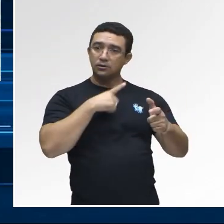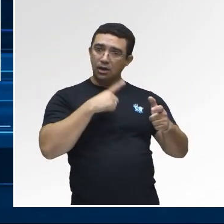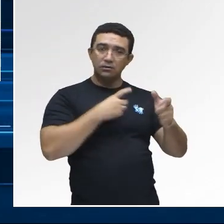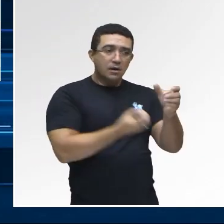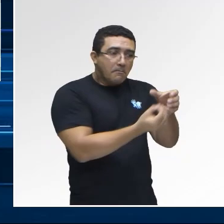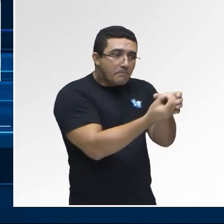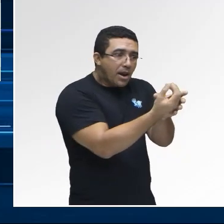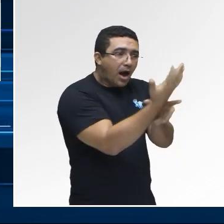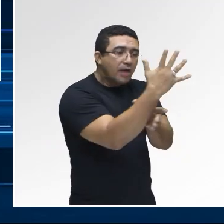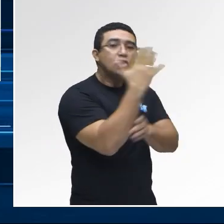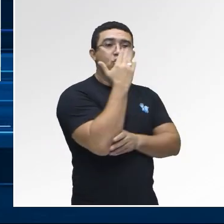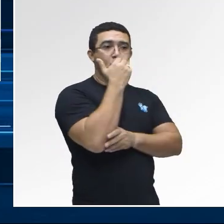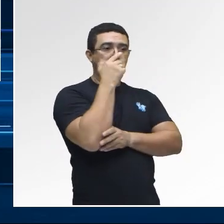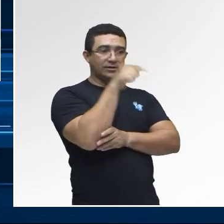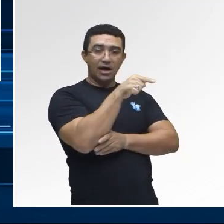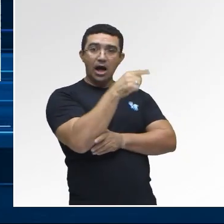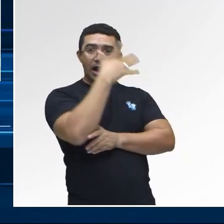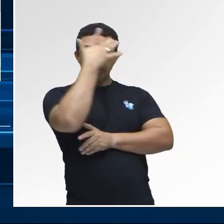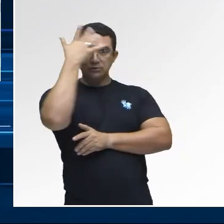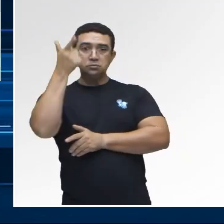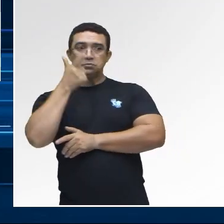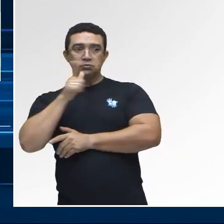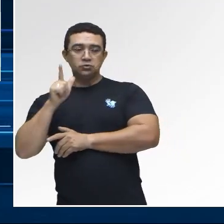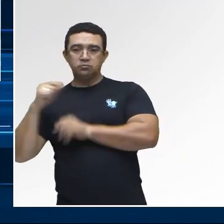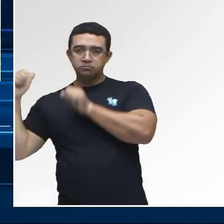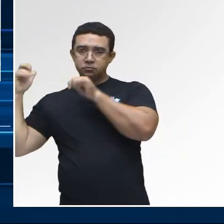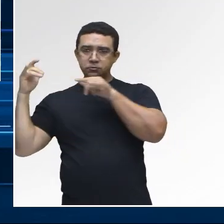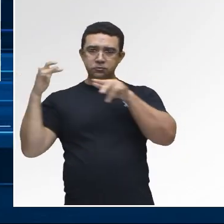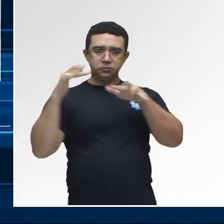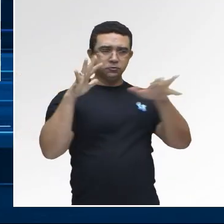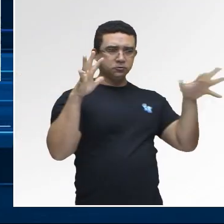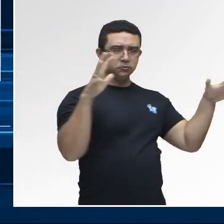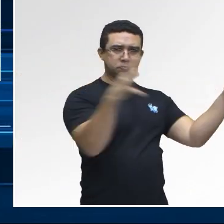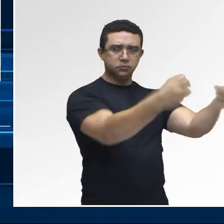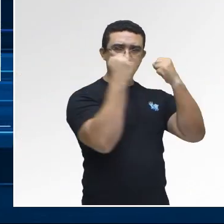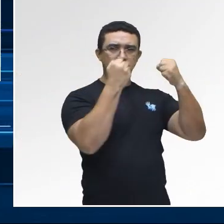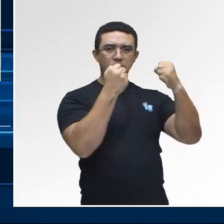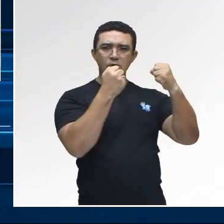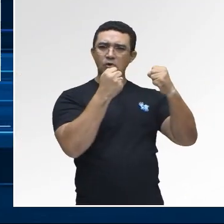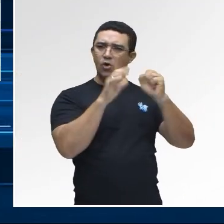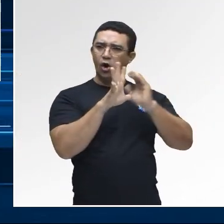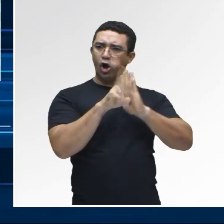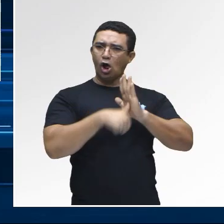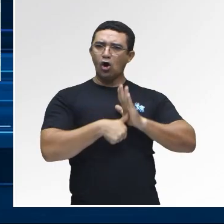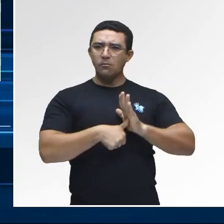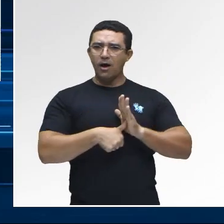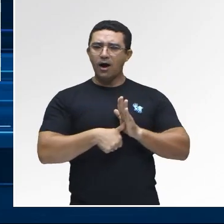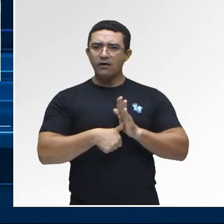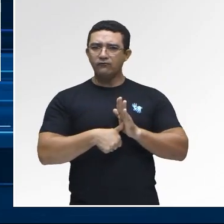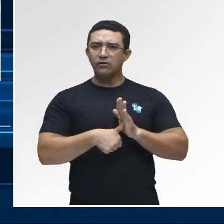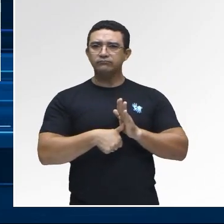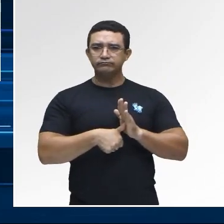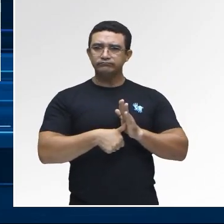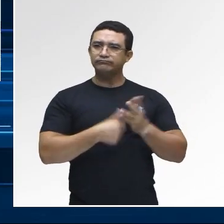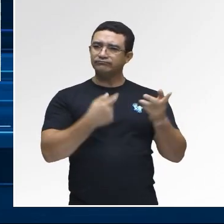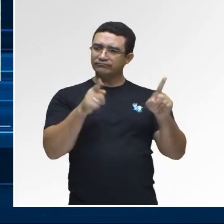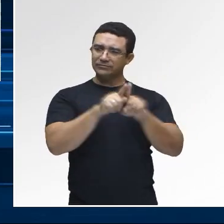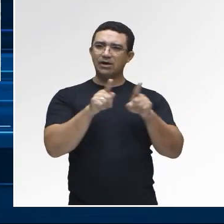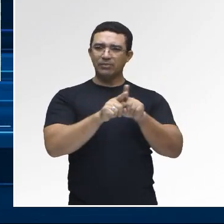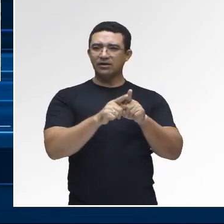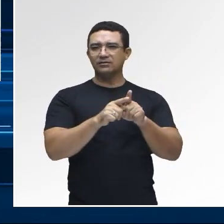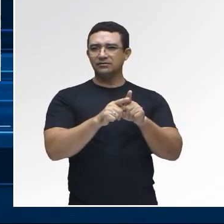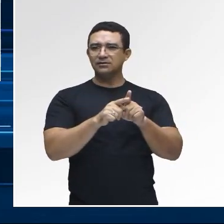Então, olha, gente, vamos conquistar, vamos sair daqui, vamos nos espalhar pela Europa, porque aí os romanos têm uma grande área de